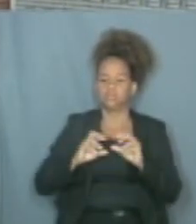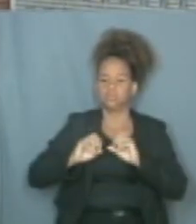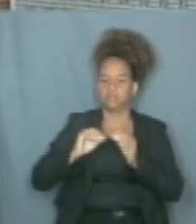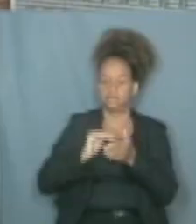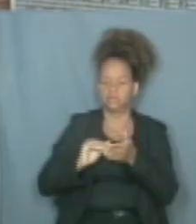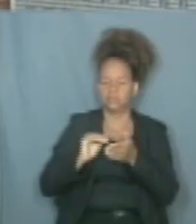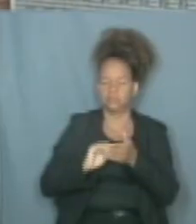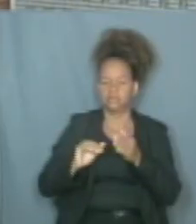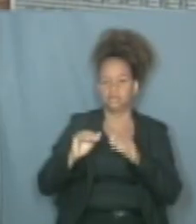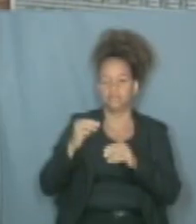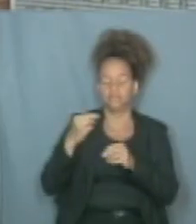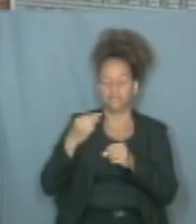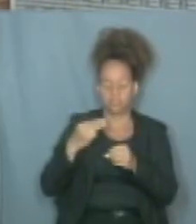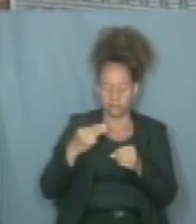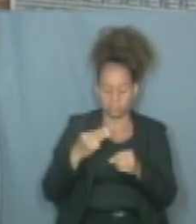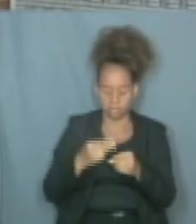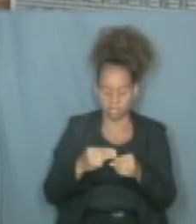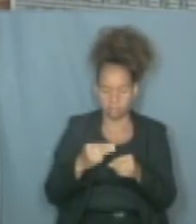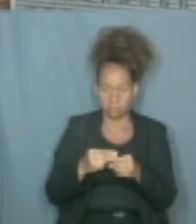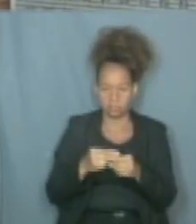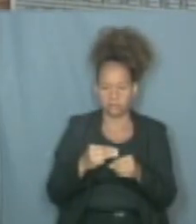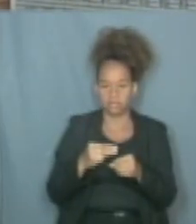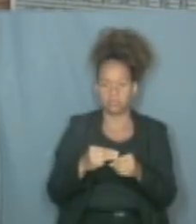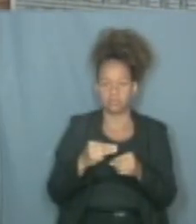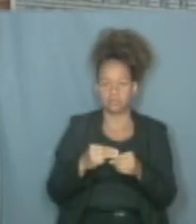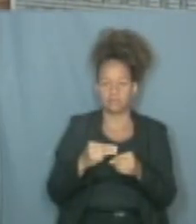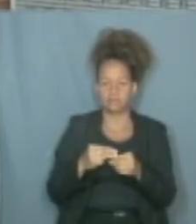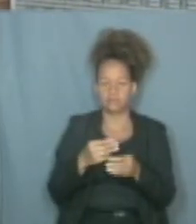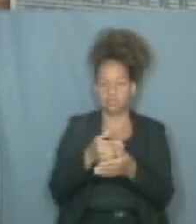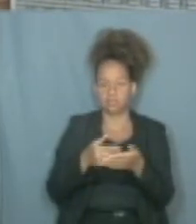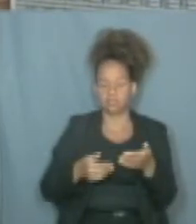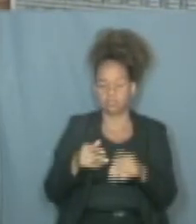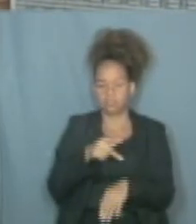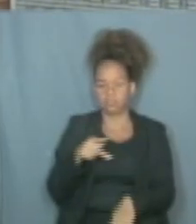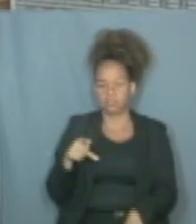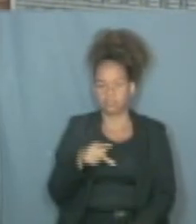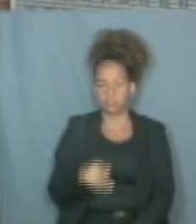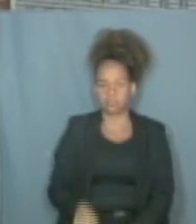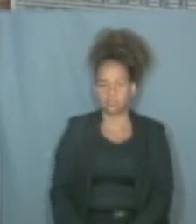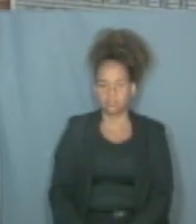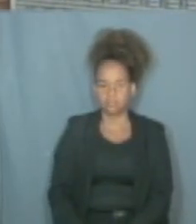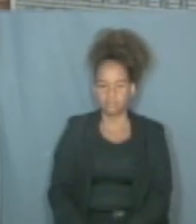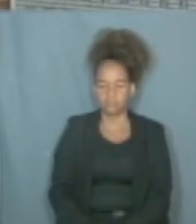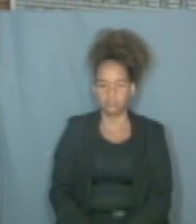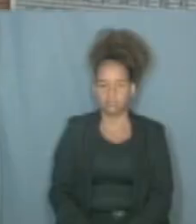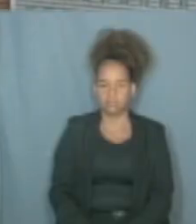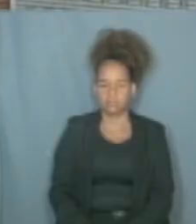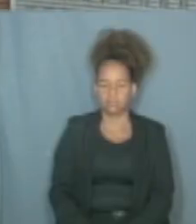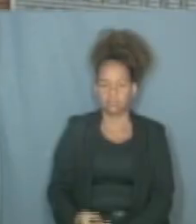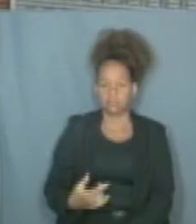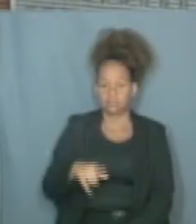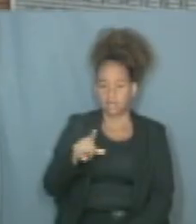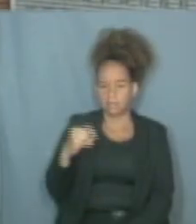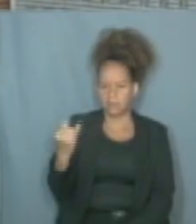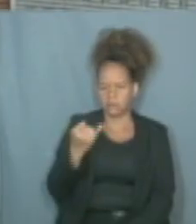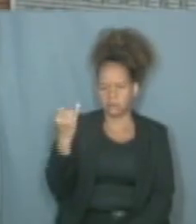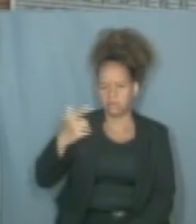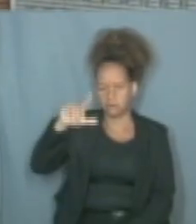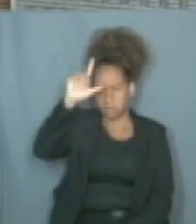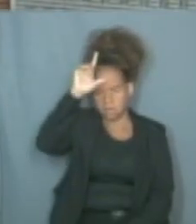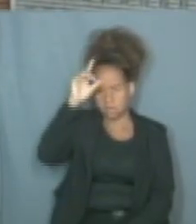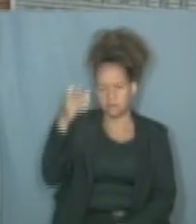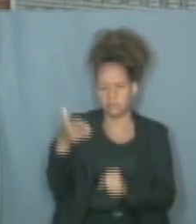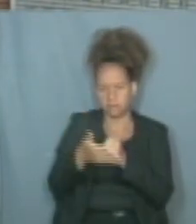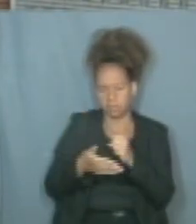do município fazer a contratação desses professores? É importante que o líder da base está